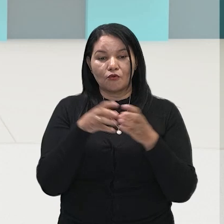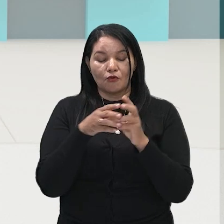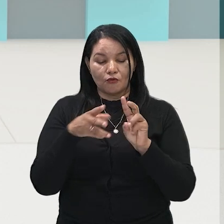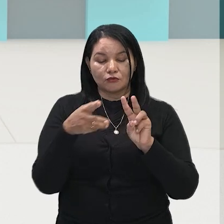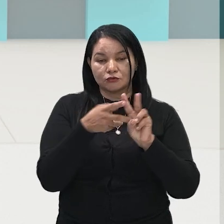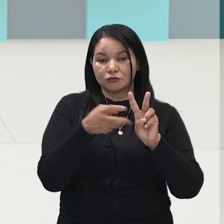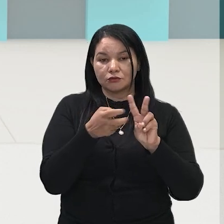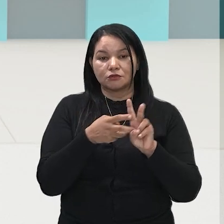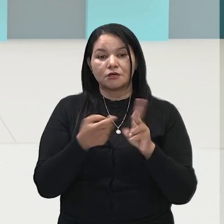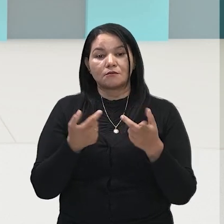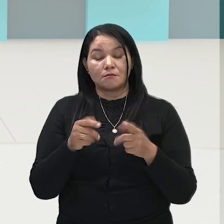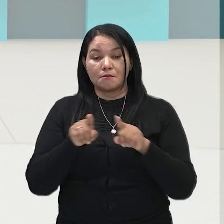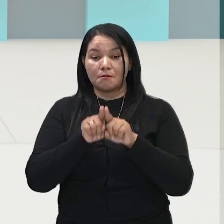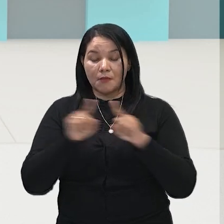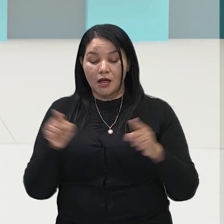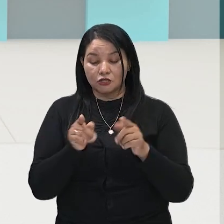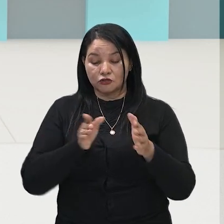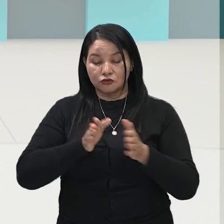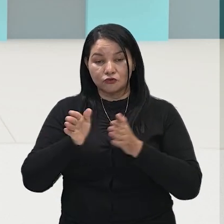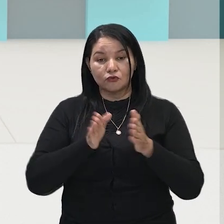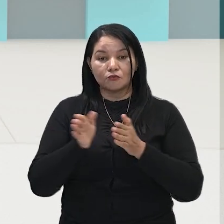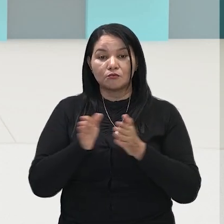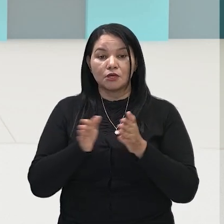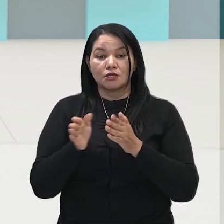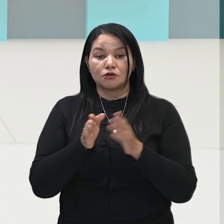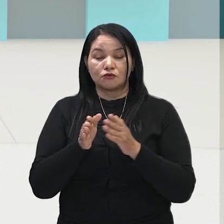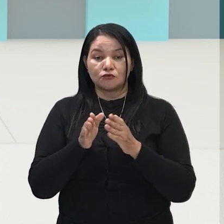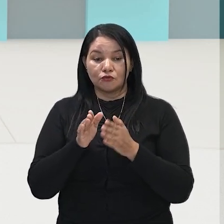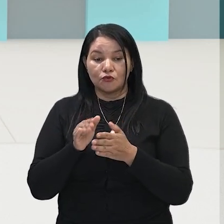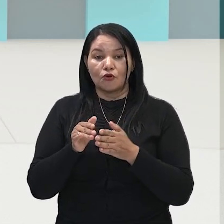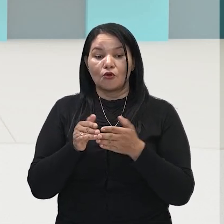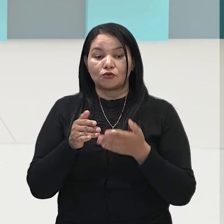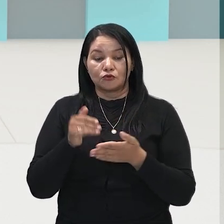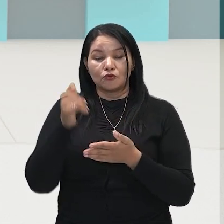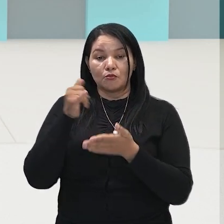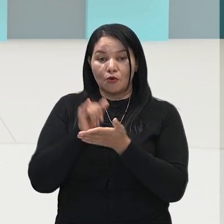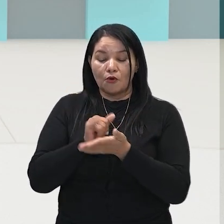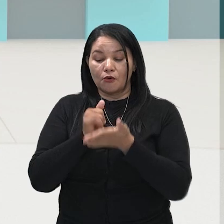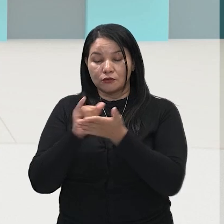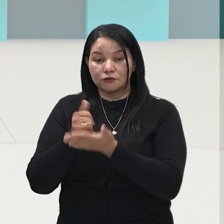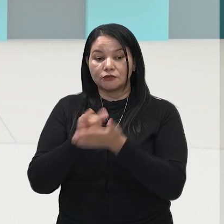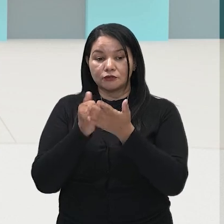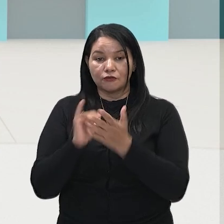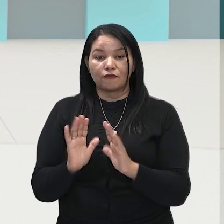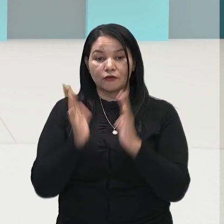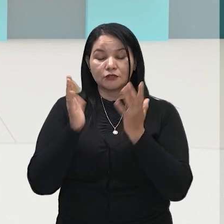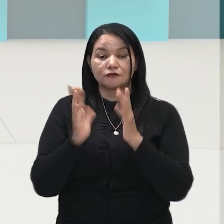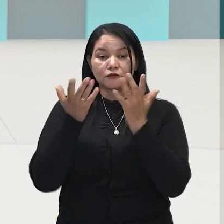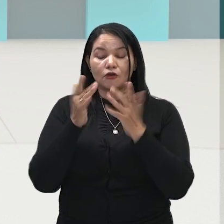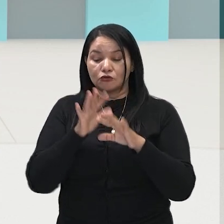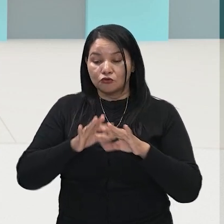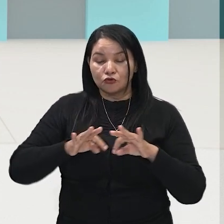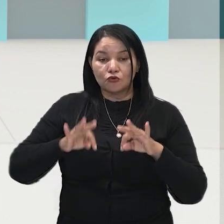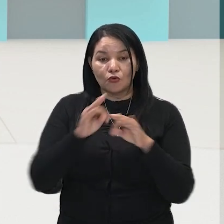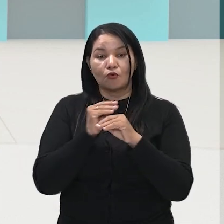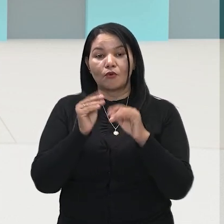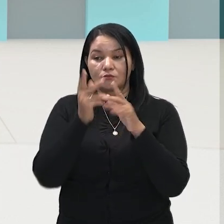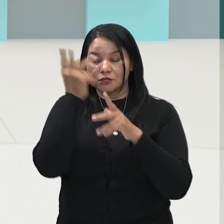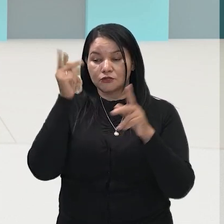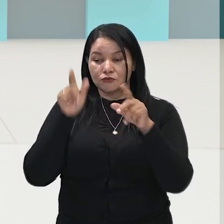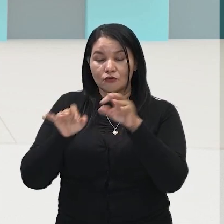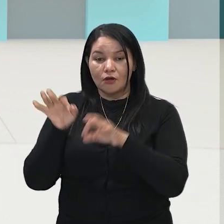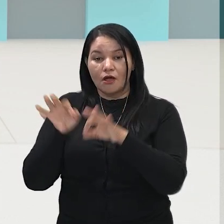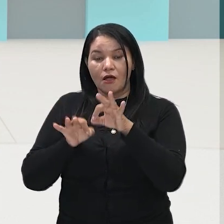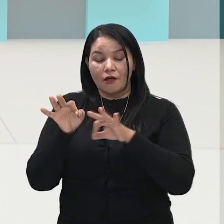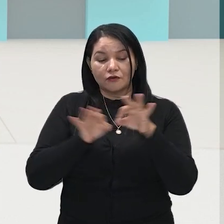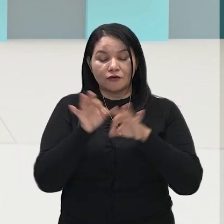exemplo, no período do boi, do nosso festival, todo mundo se ornamenta, se arruma